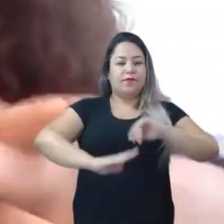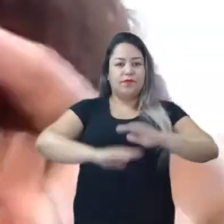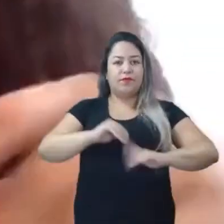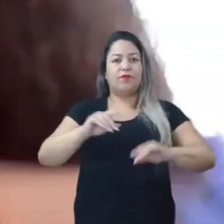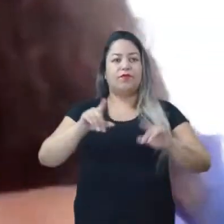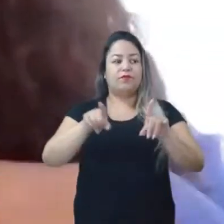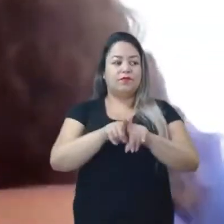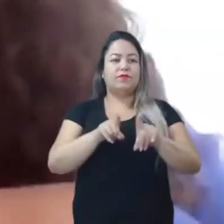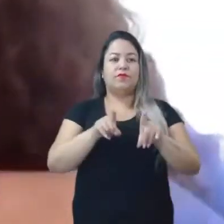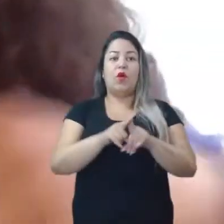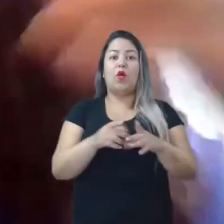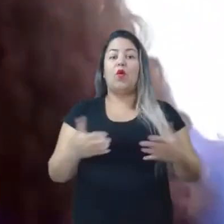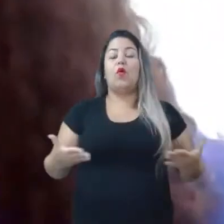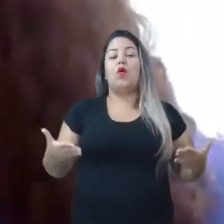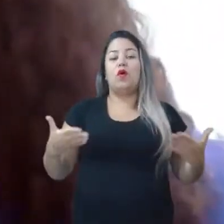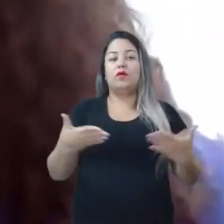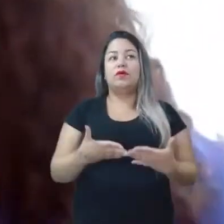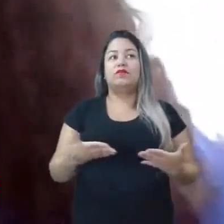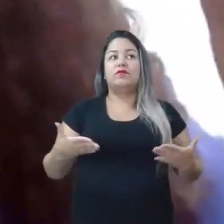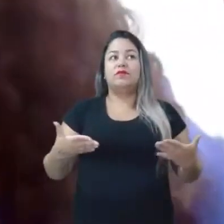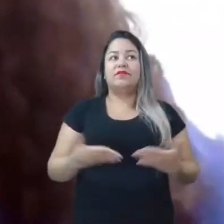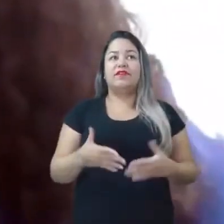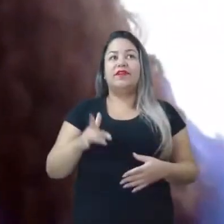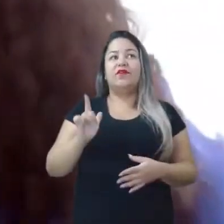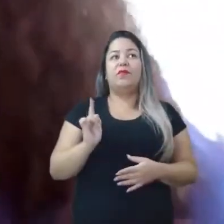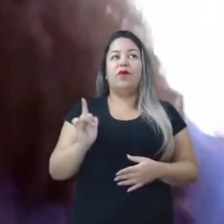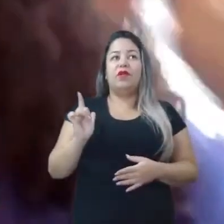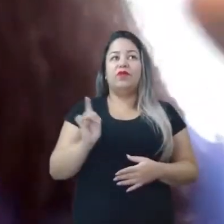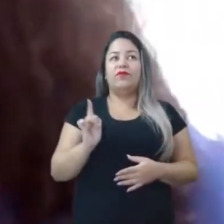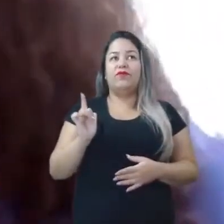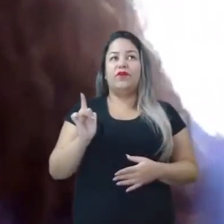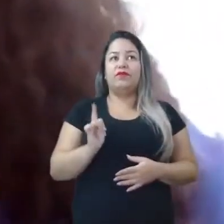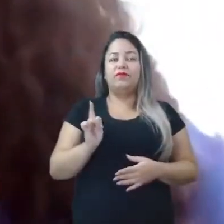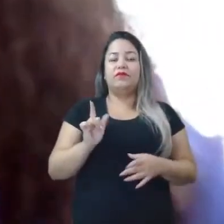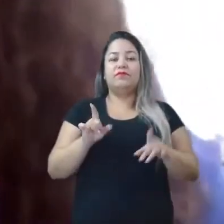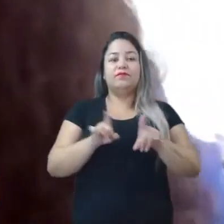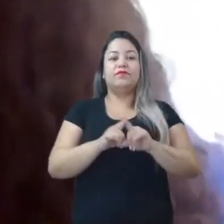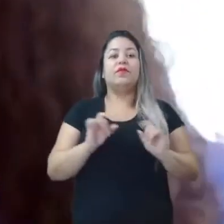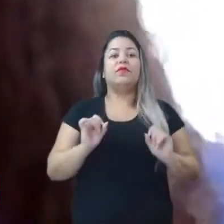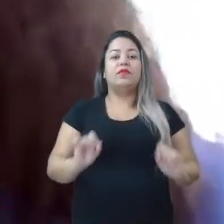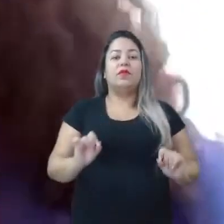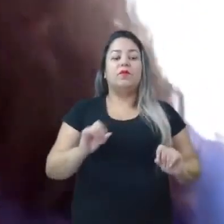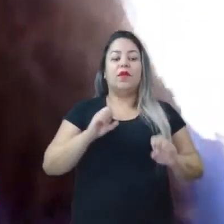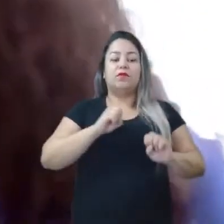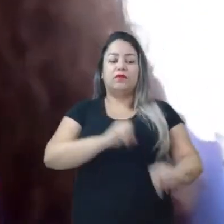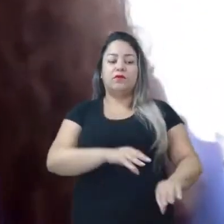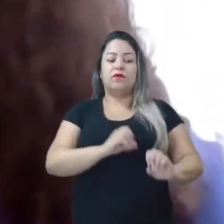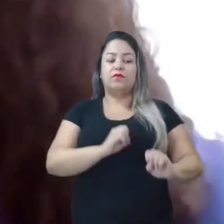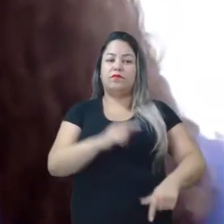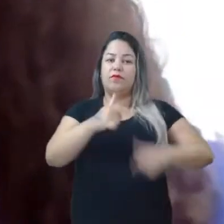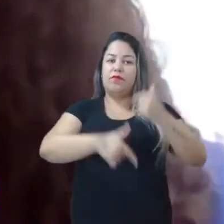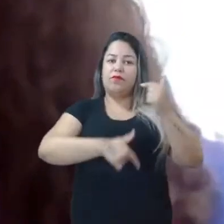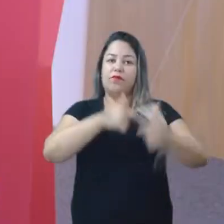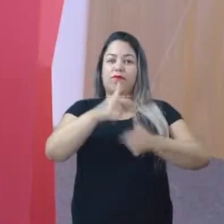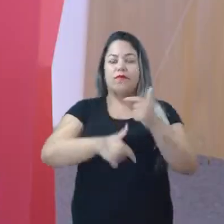afirmativas, eu destaco hoje especificamente esses 3 pontos: educação, trabalho e